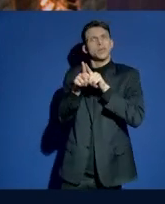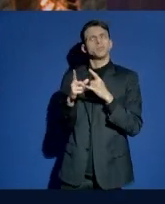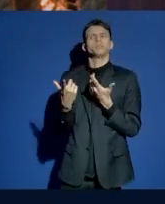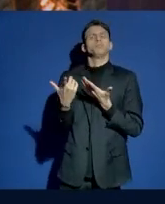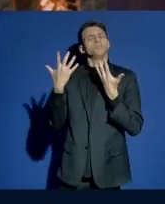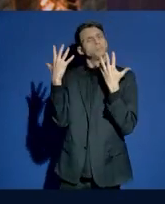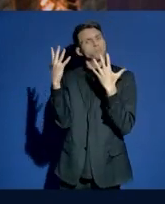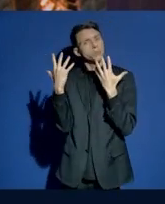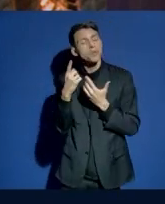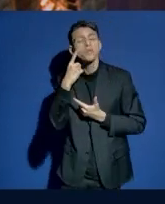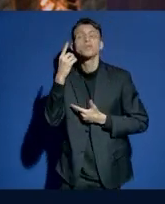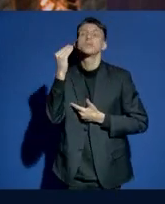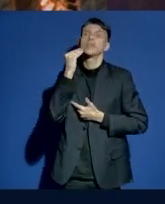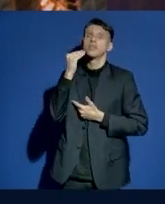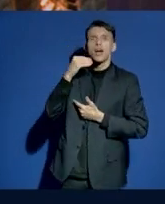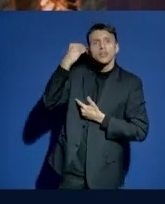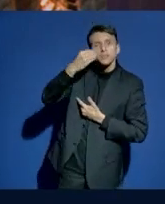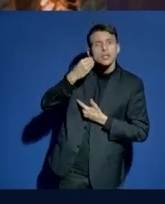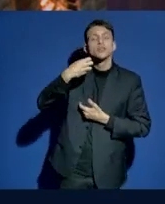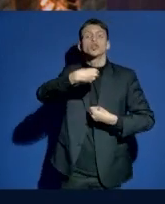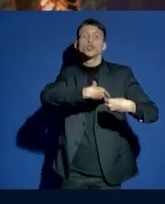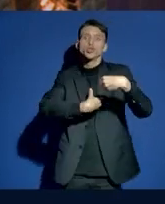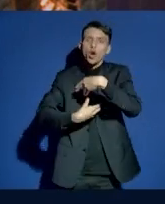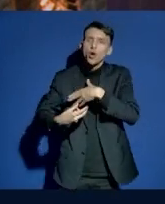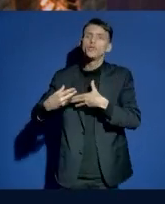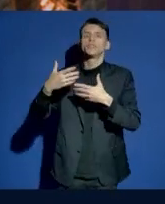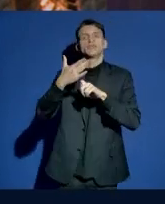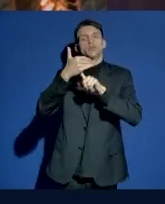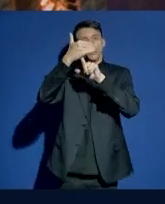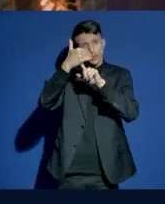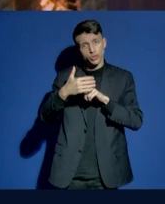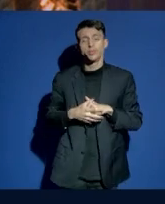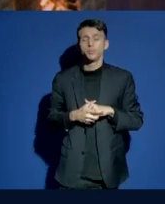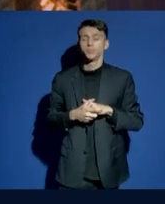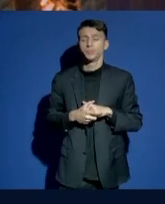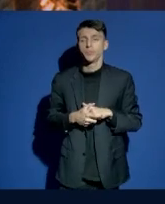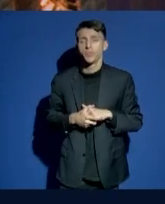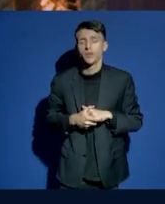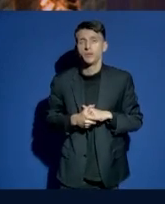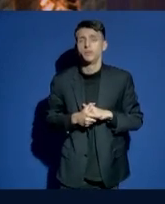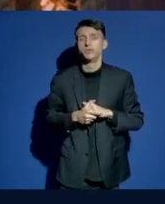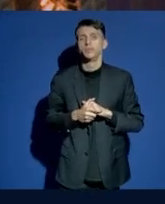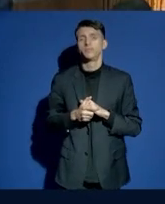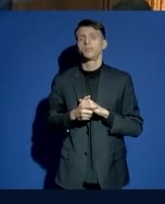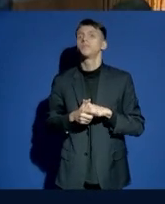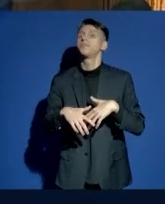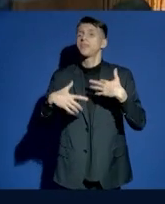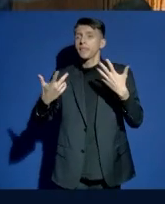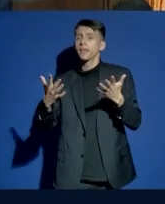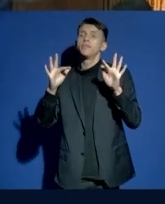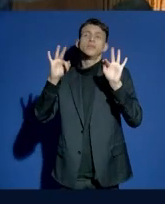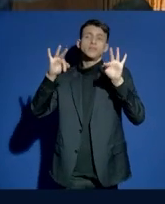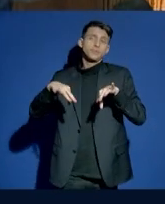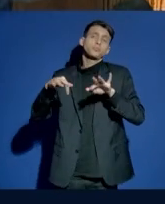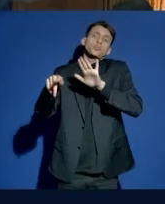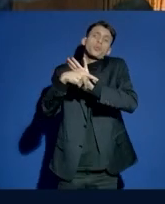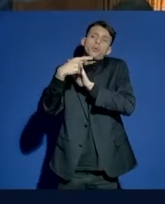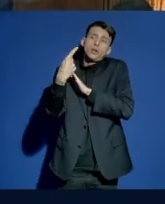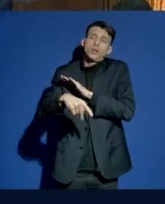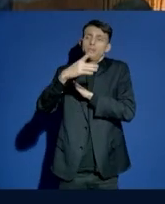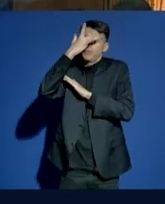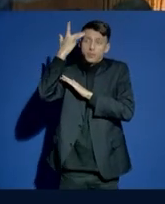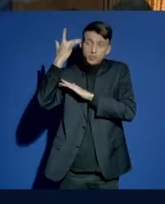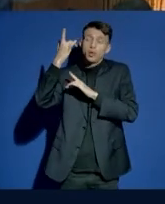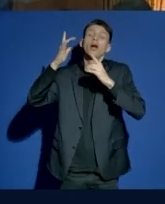poder testar essas novas tecnologias e aumentar a taxa de adoção. Ou seja, no final da história, o próprio produtor hoje ele